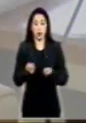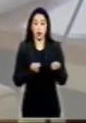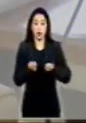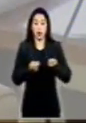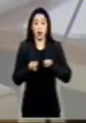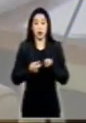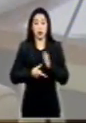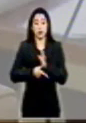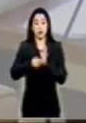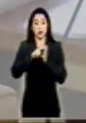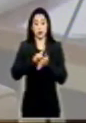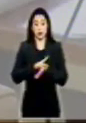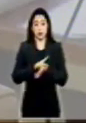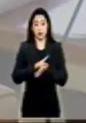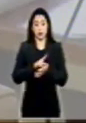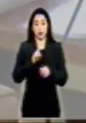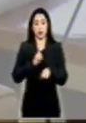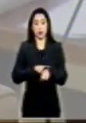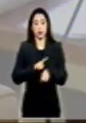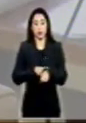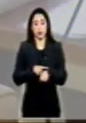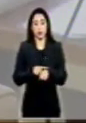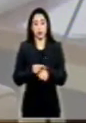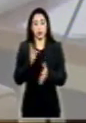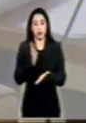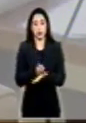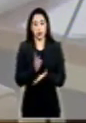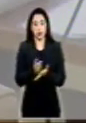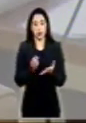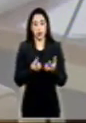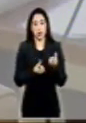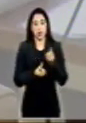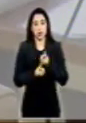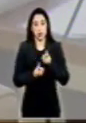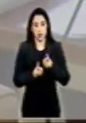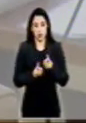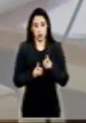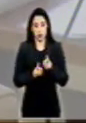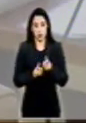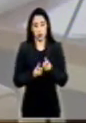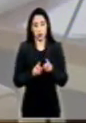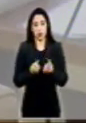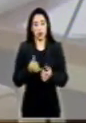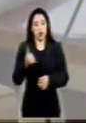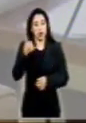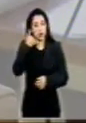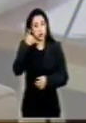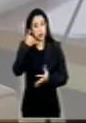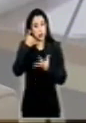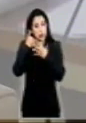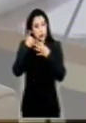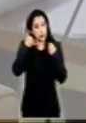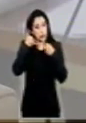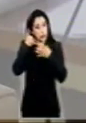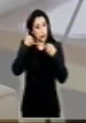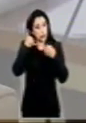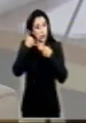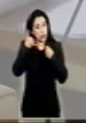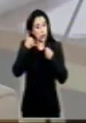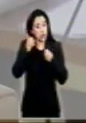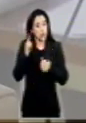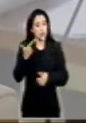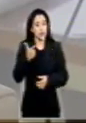a tempo e modo, permanece assegurado. Sexto, as interceptações telefônicas são ilícitas e